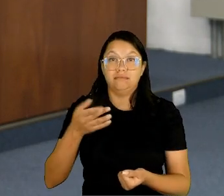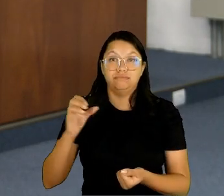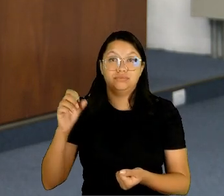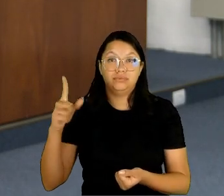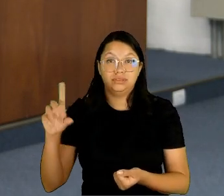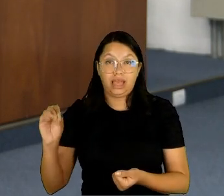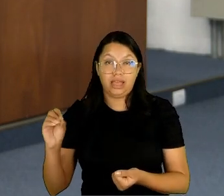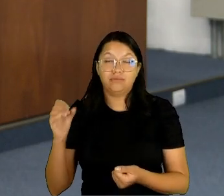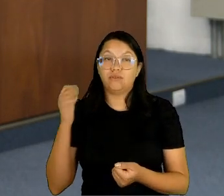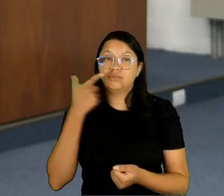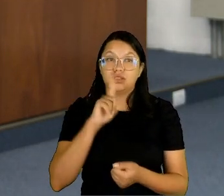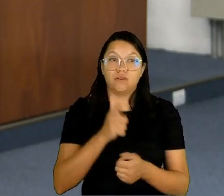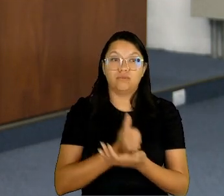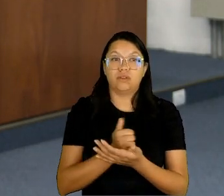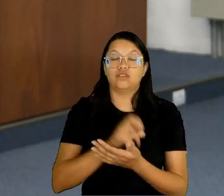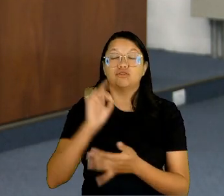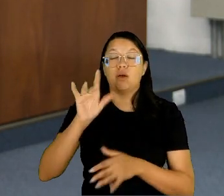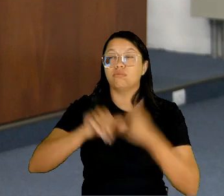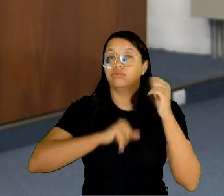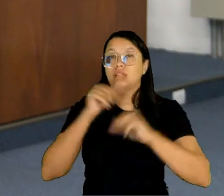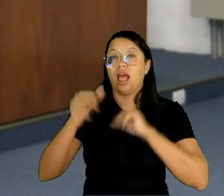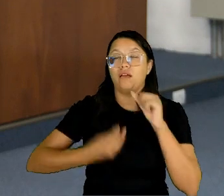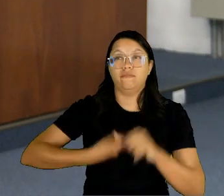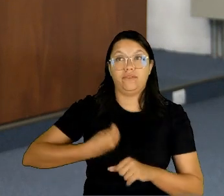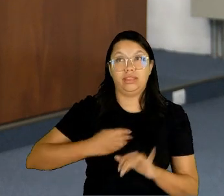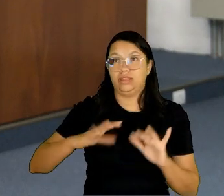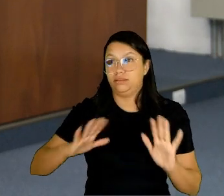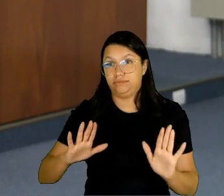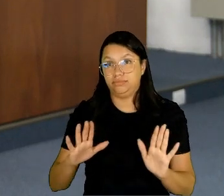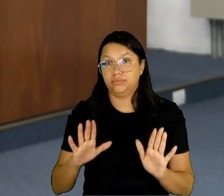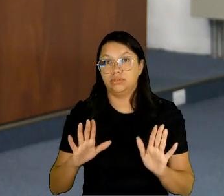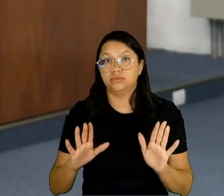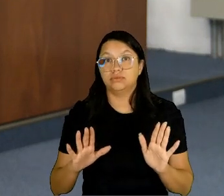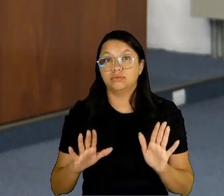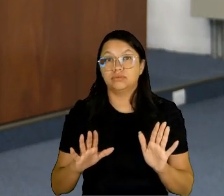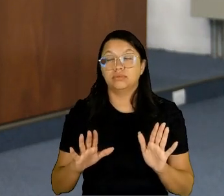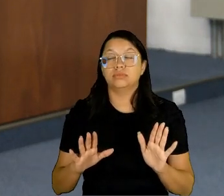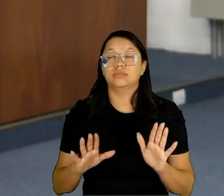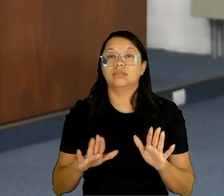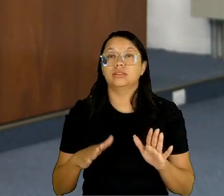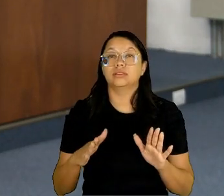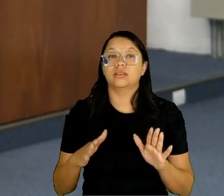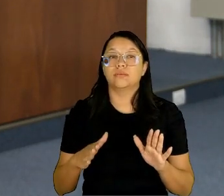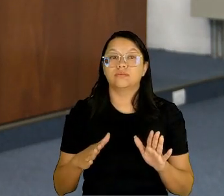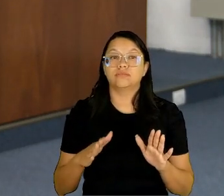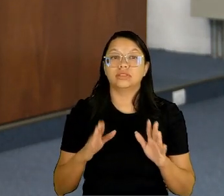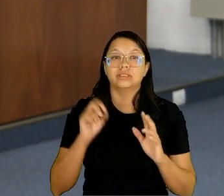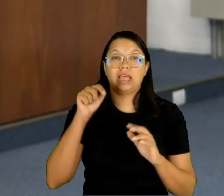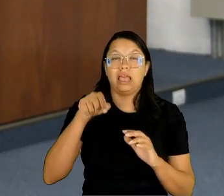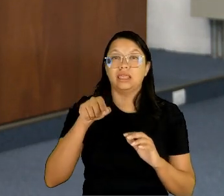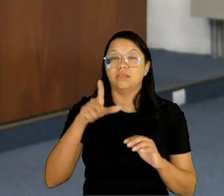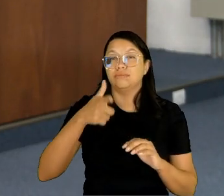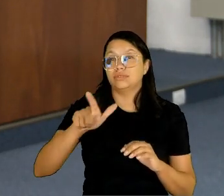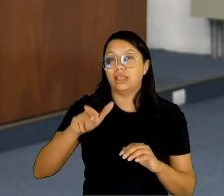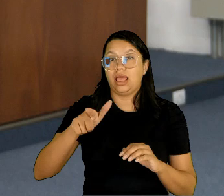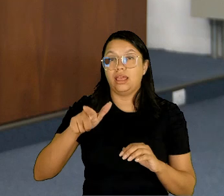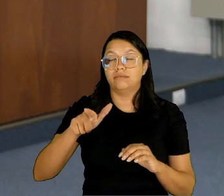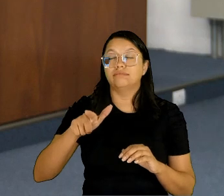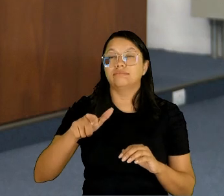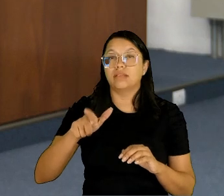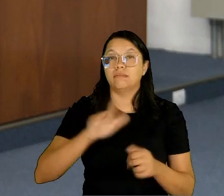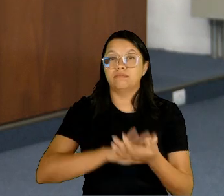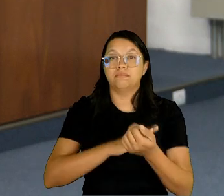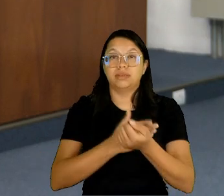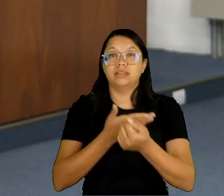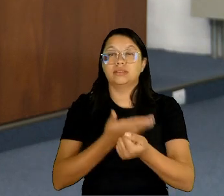controlar só com mudança de estilo de vida. Então, não necessariamente um paciente que não está com essa pressão aqui considerada normal ou ótima, ele